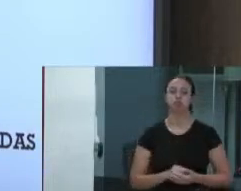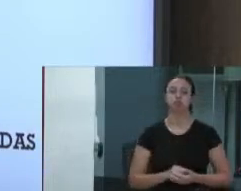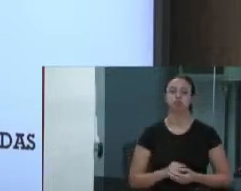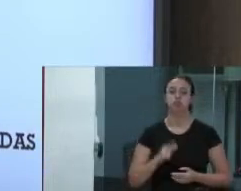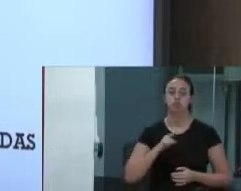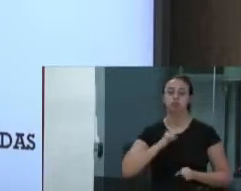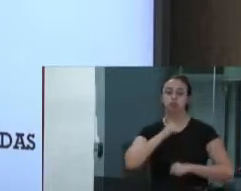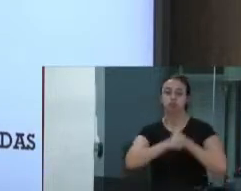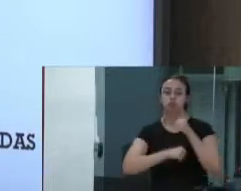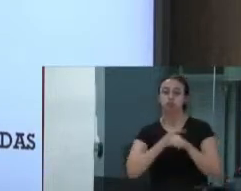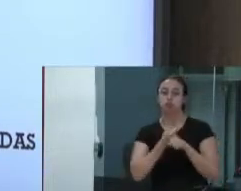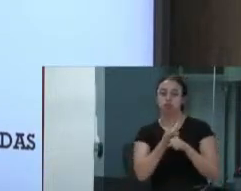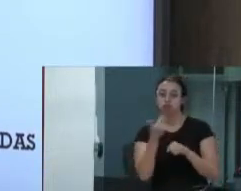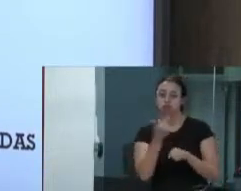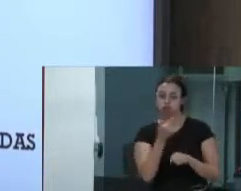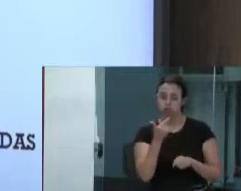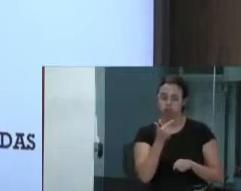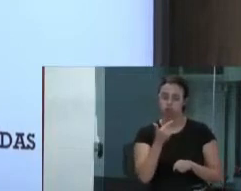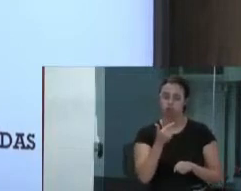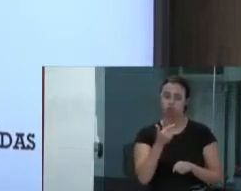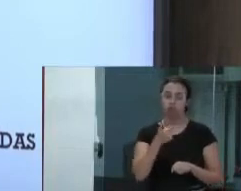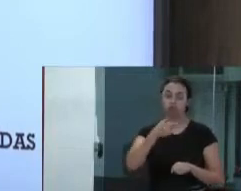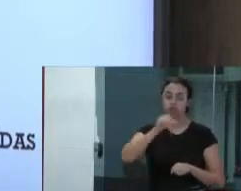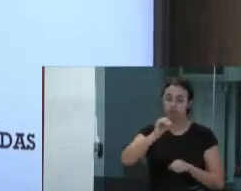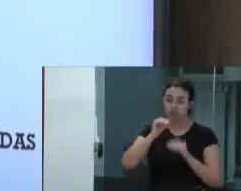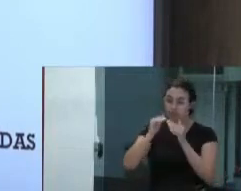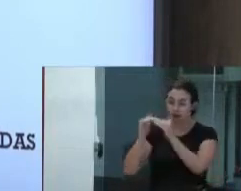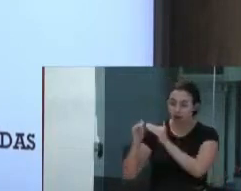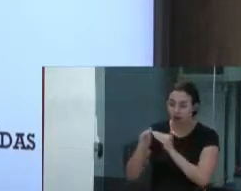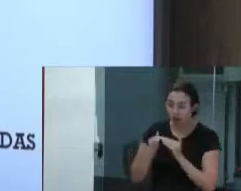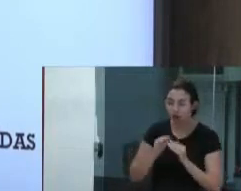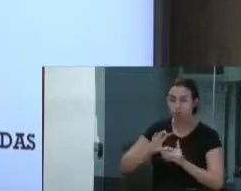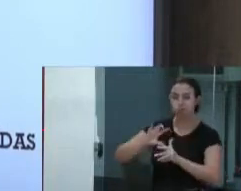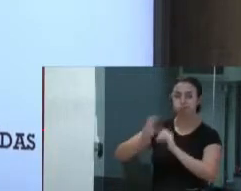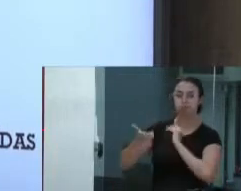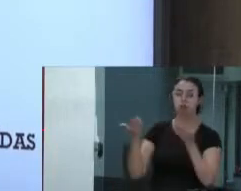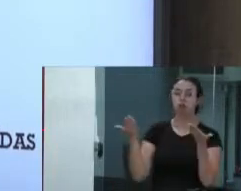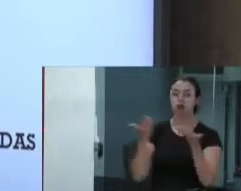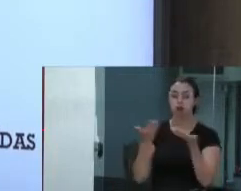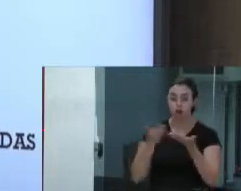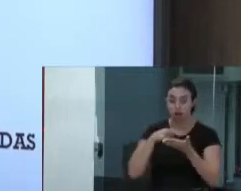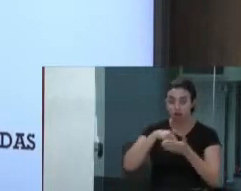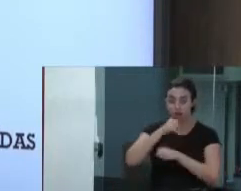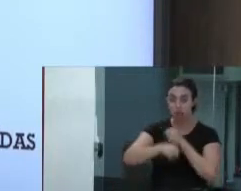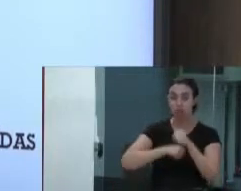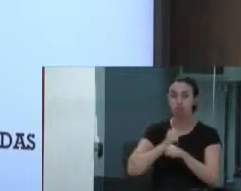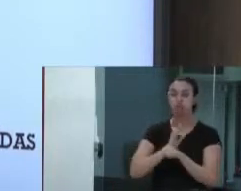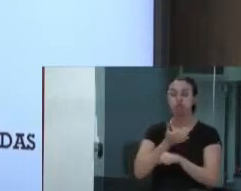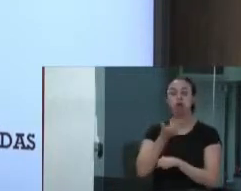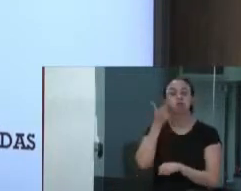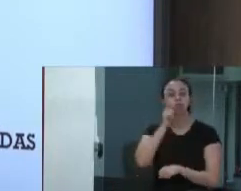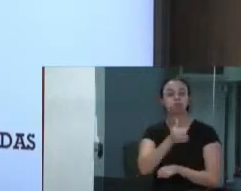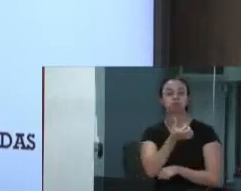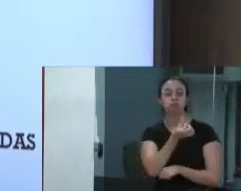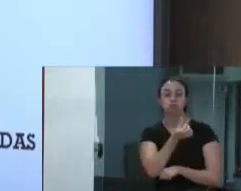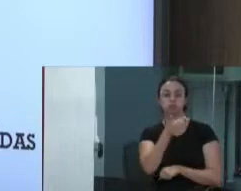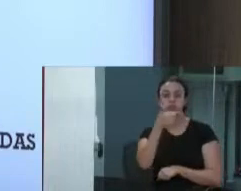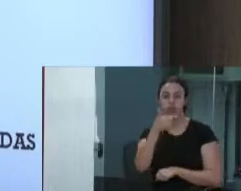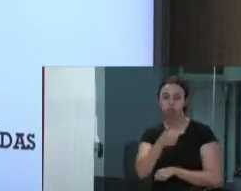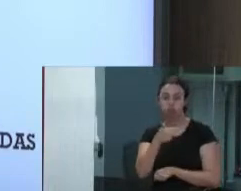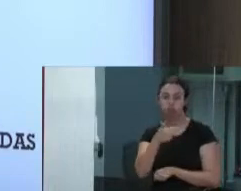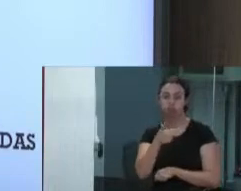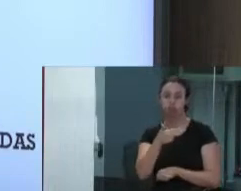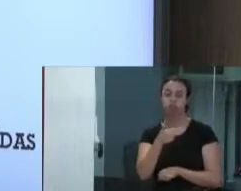em 2022, 70 imóveis atendidos, e agora, no primeiro semestre de 2023, nós já alcançamos aí 62 indicações